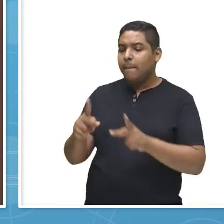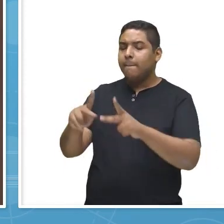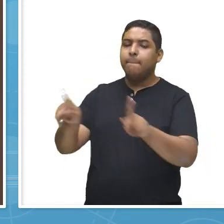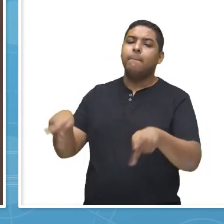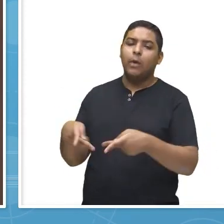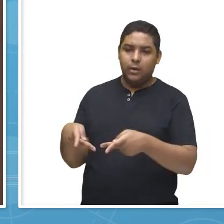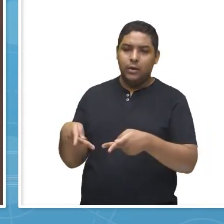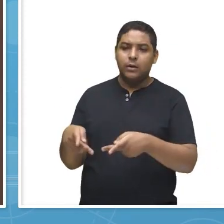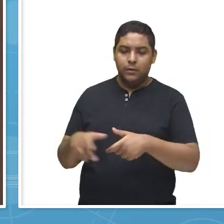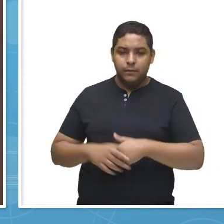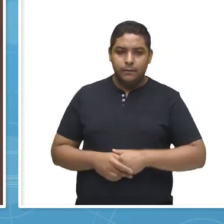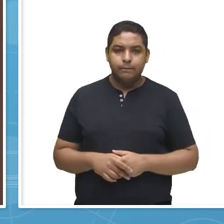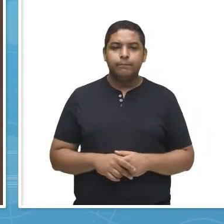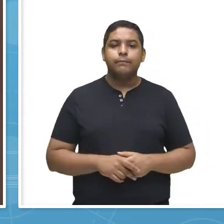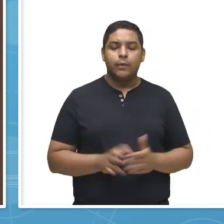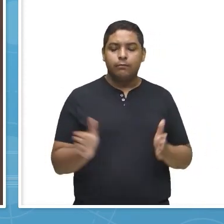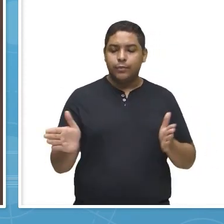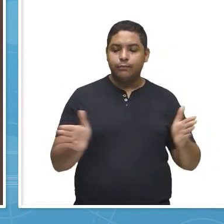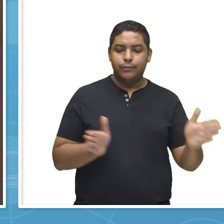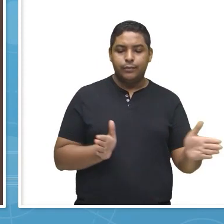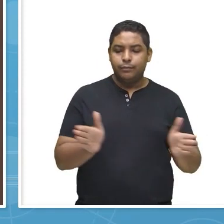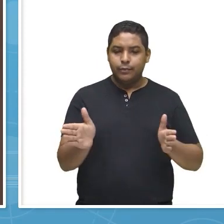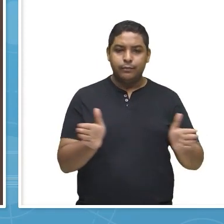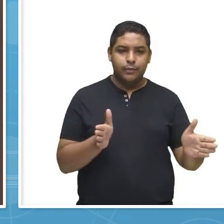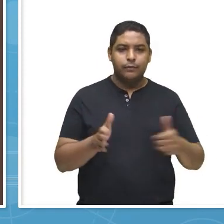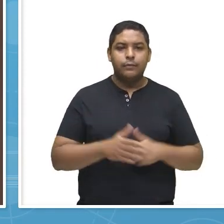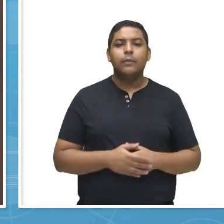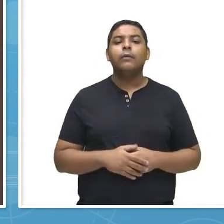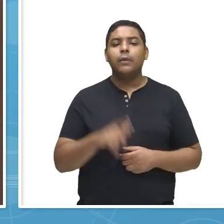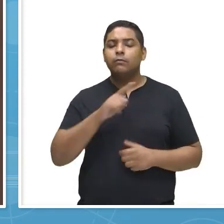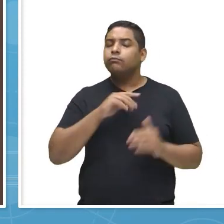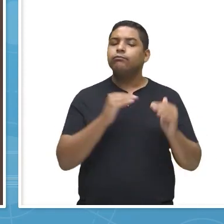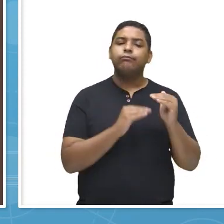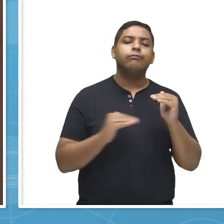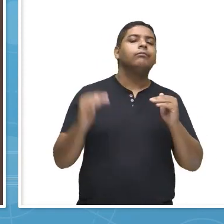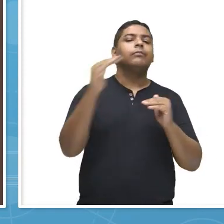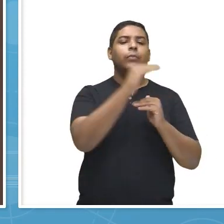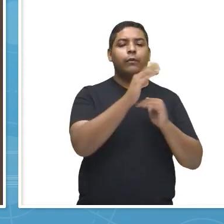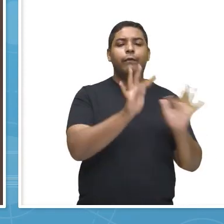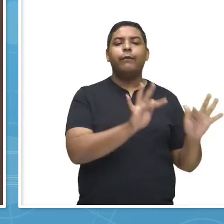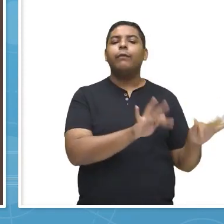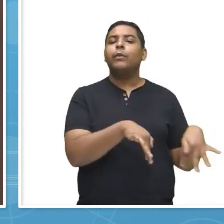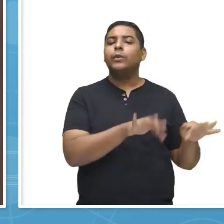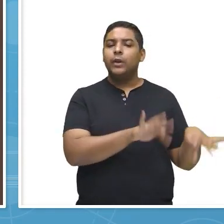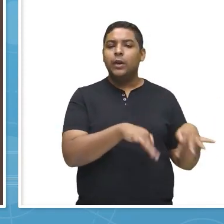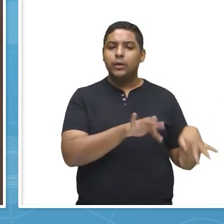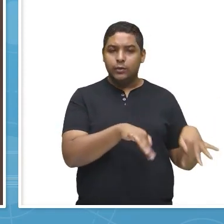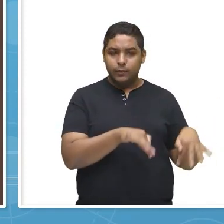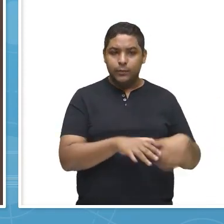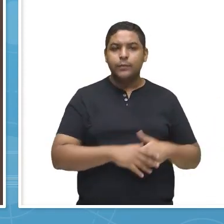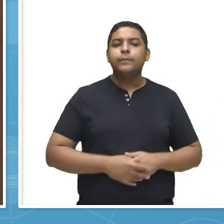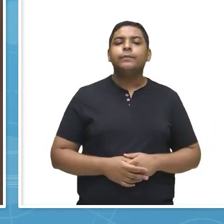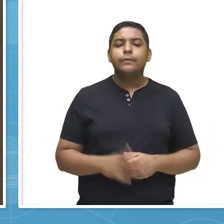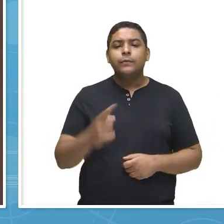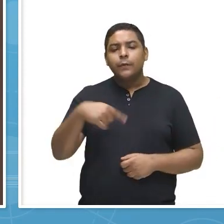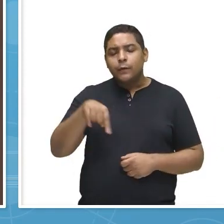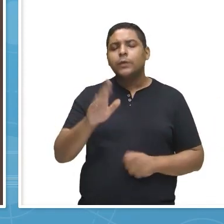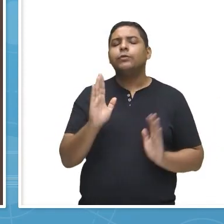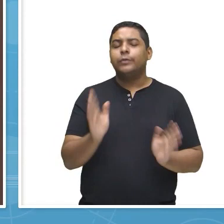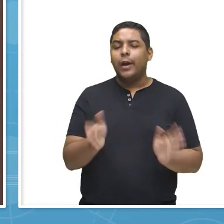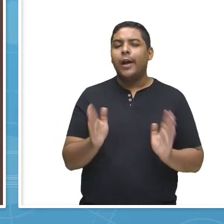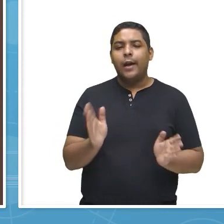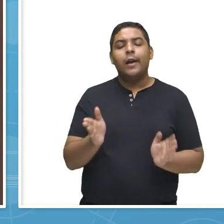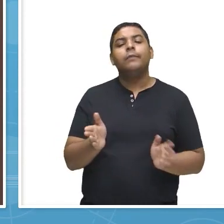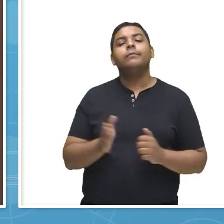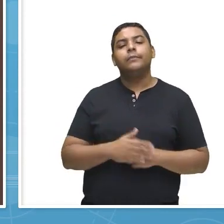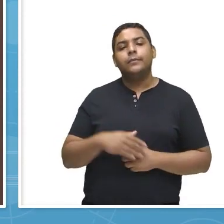o capitalismo ele veio em surgimento para sobrepor quem, gente? O feudalismo, né, que vocês também já estudaram